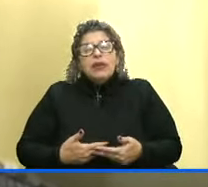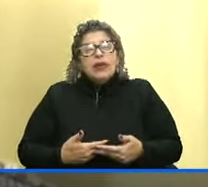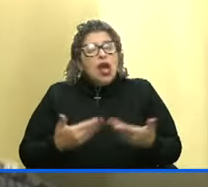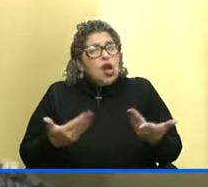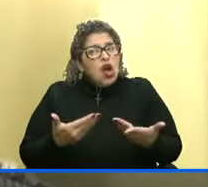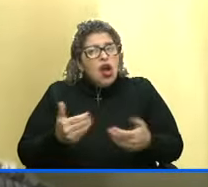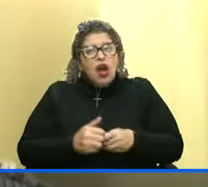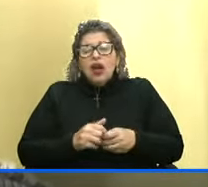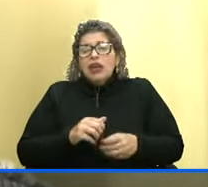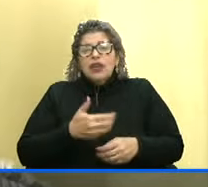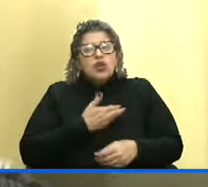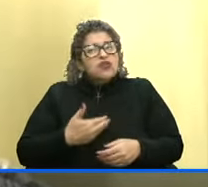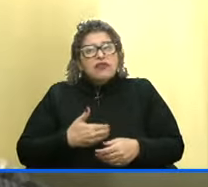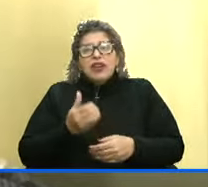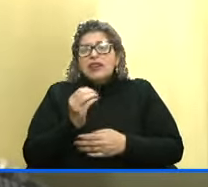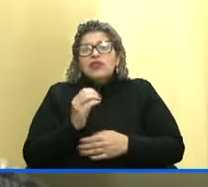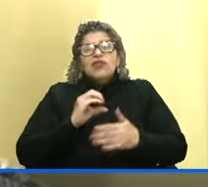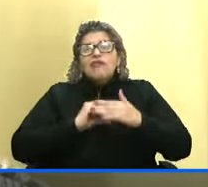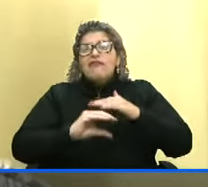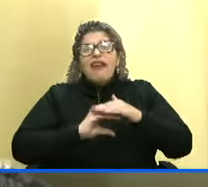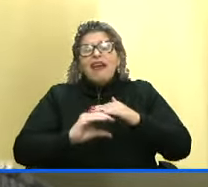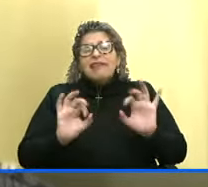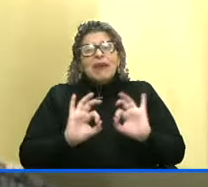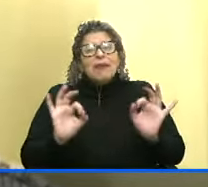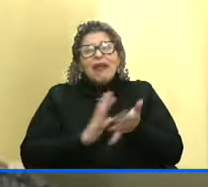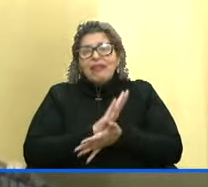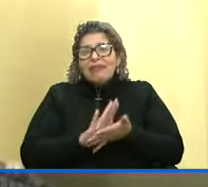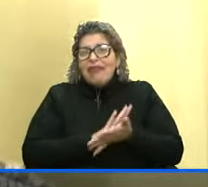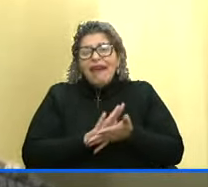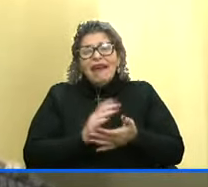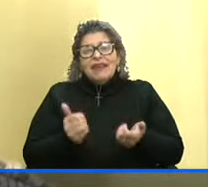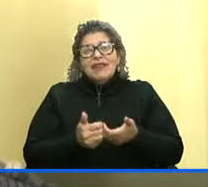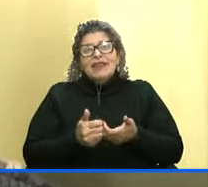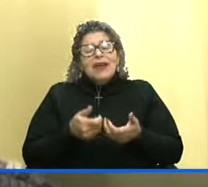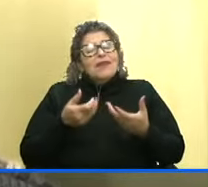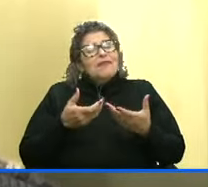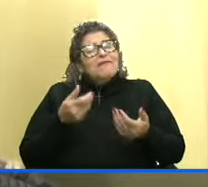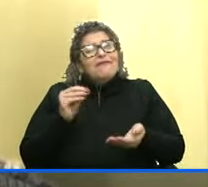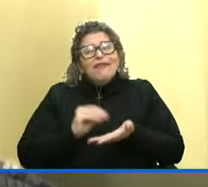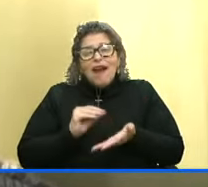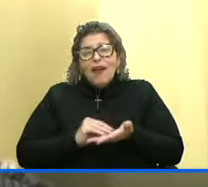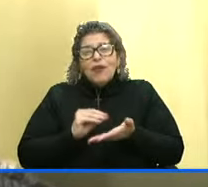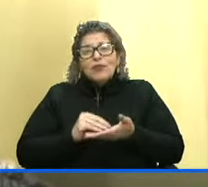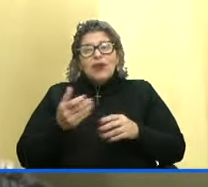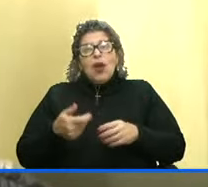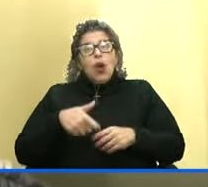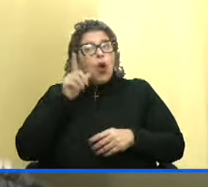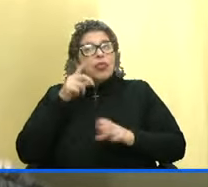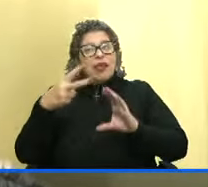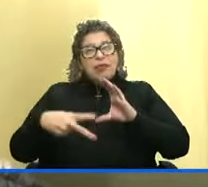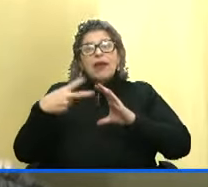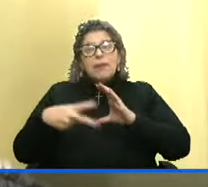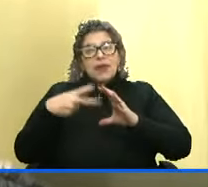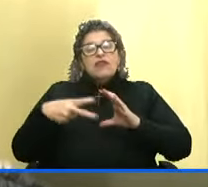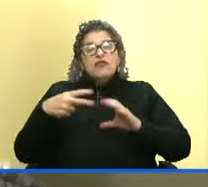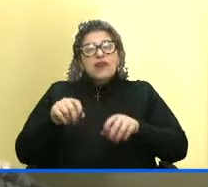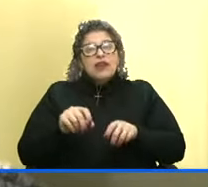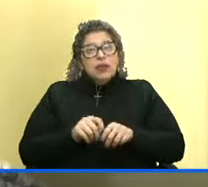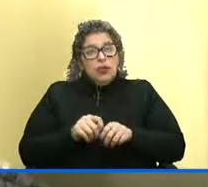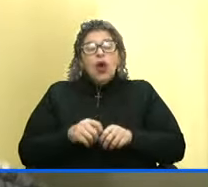mínimo constitucional. Então, há muita coisa a fazer, muita tarefa a ser cumprida. Contem com a Câmara de Vereadores,